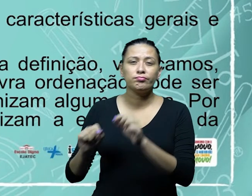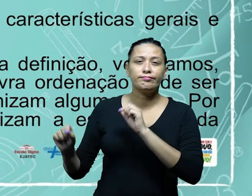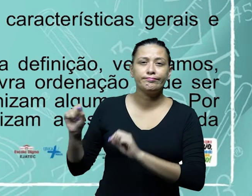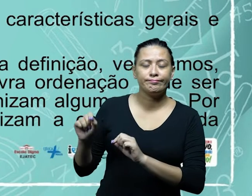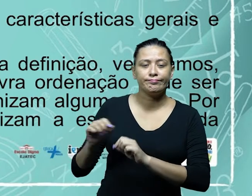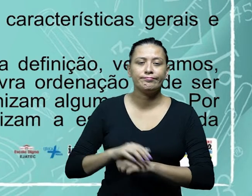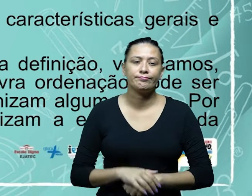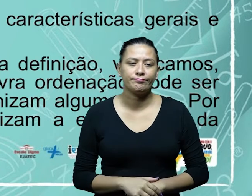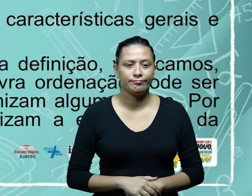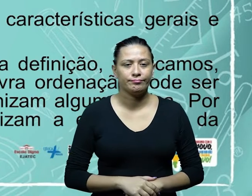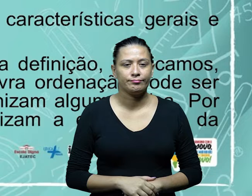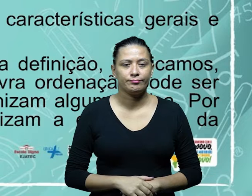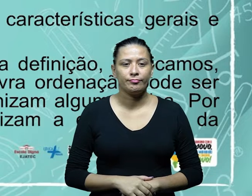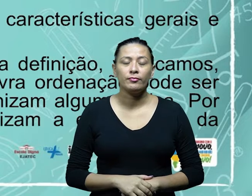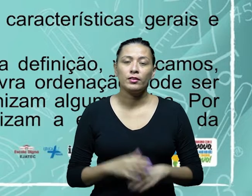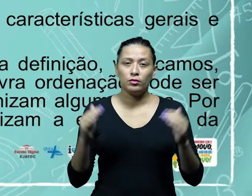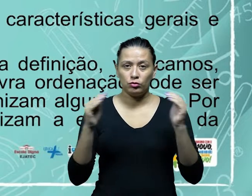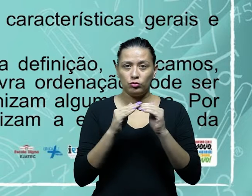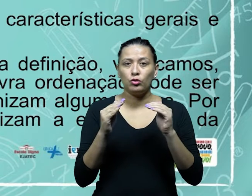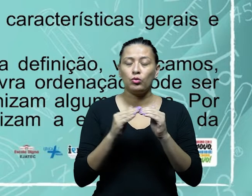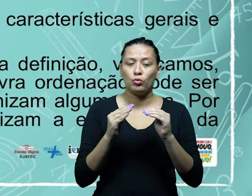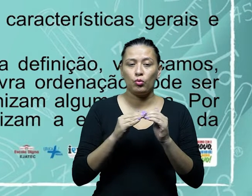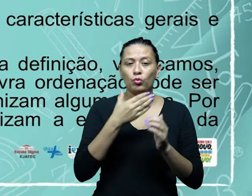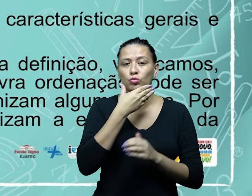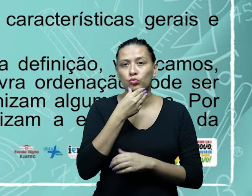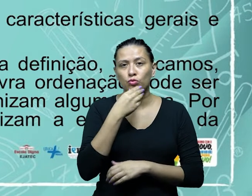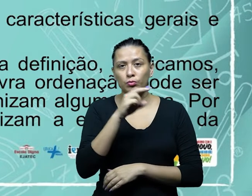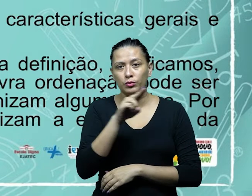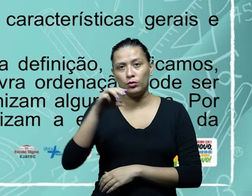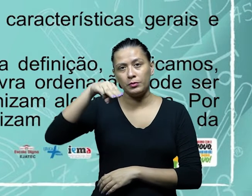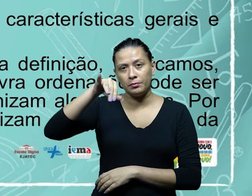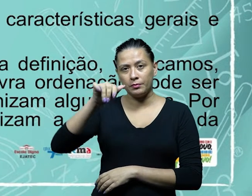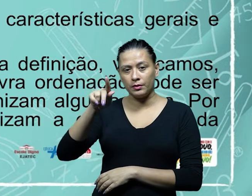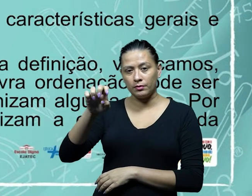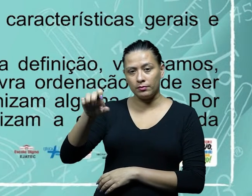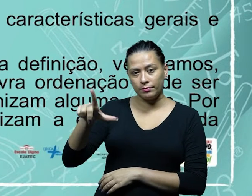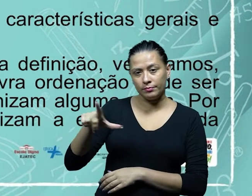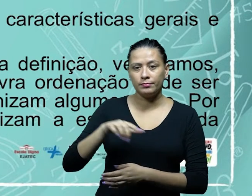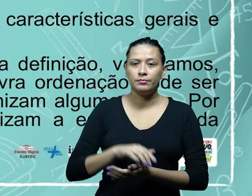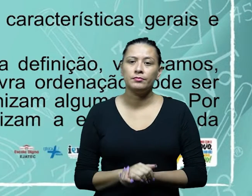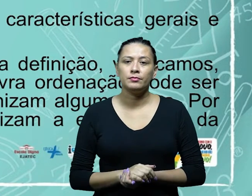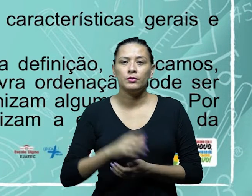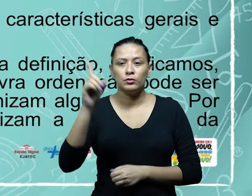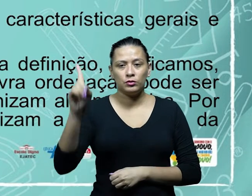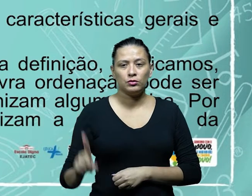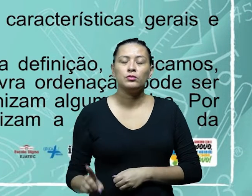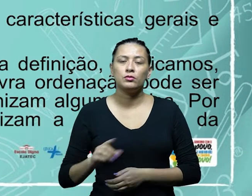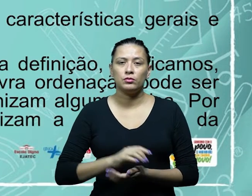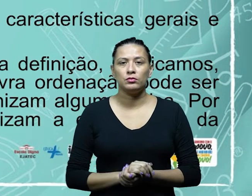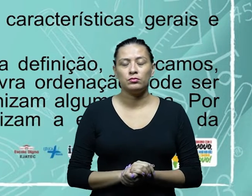né O que é o direito Bom segundo Miguel reale o direito é a ordenação ética quais cível